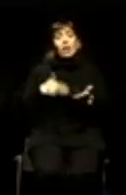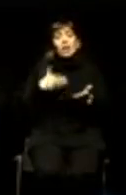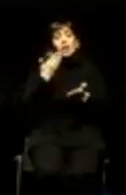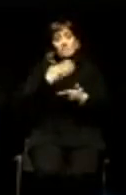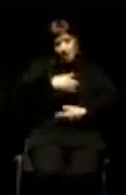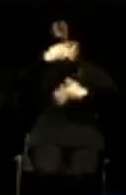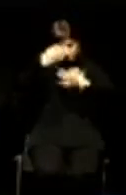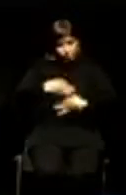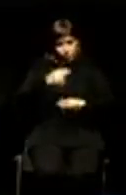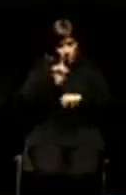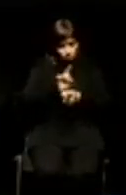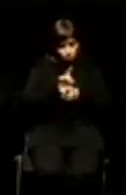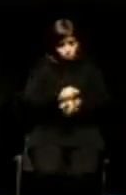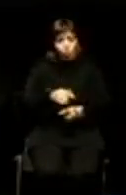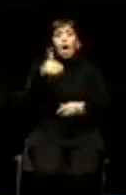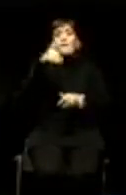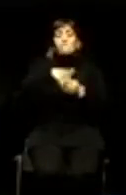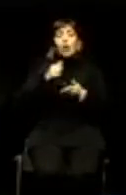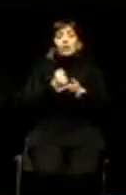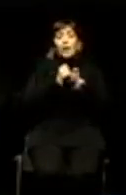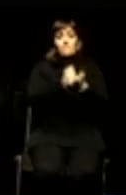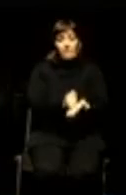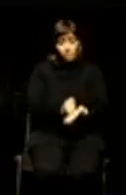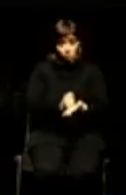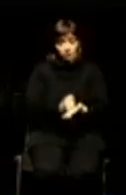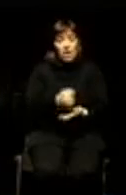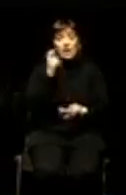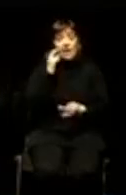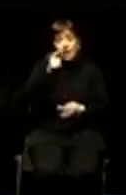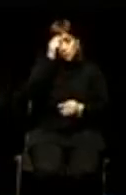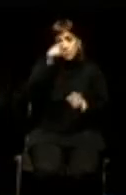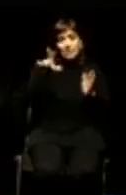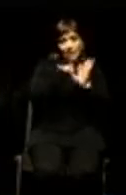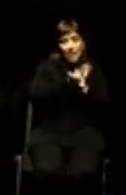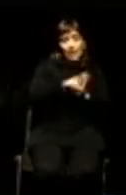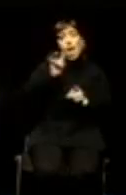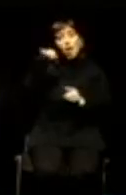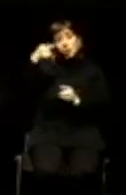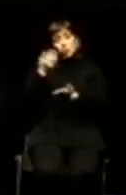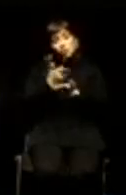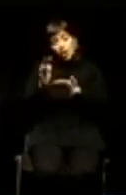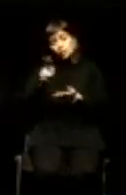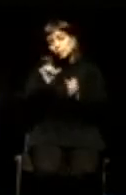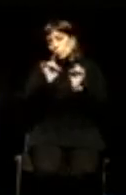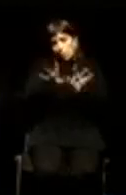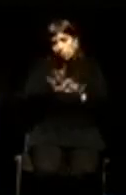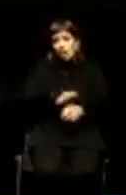votações. Vota favoravelmente as compras de requisitos legais, as restantes contra. Obrigado.